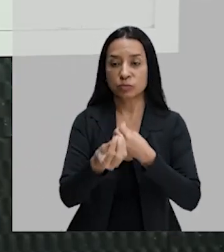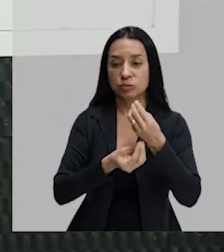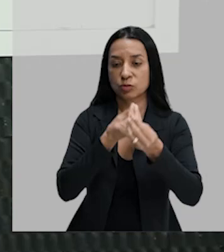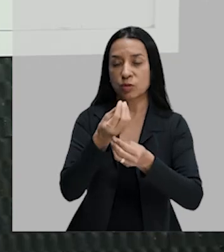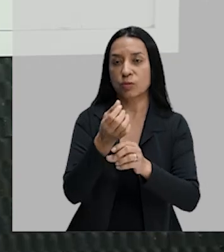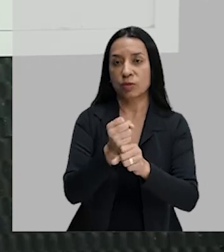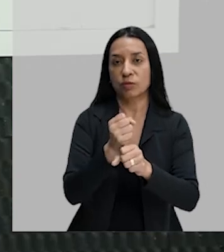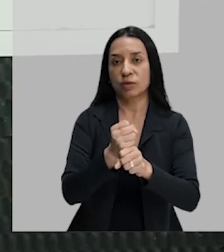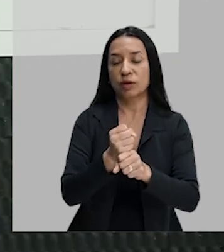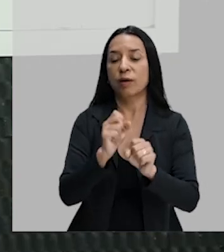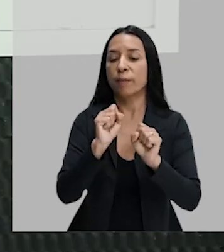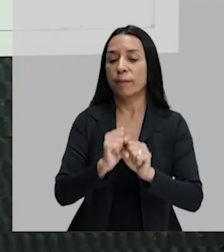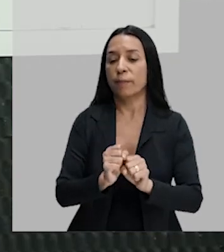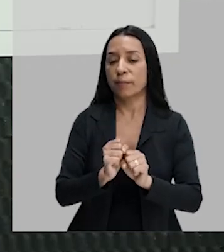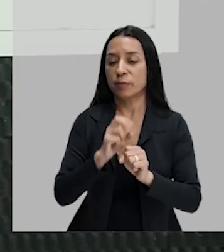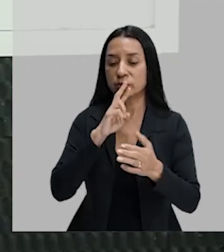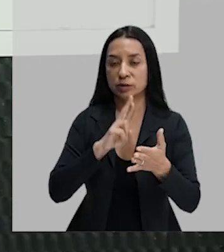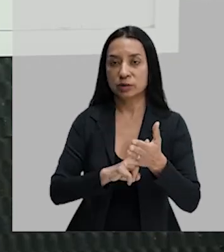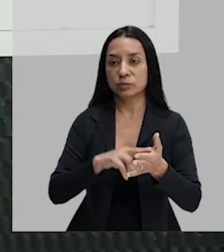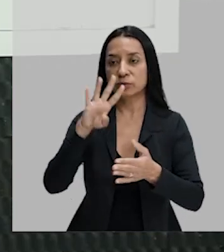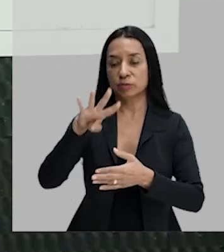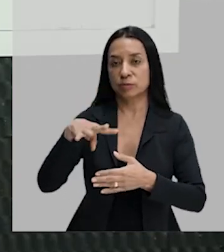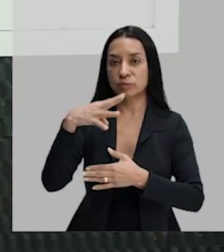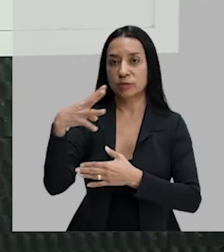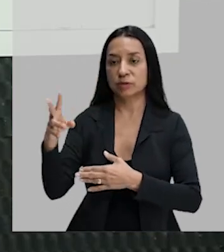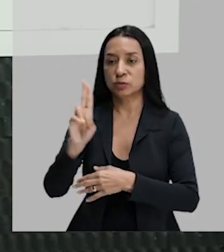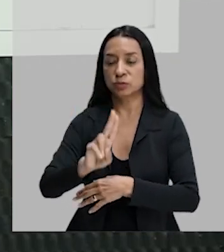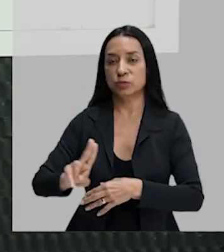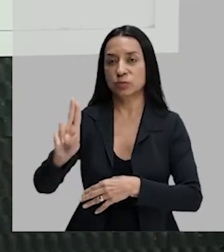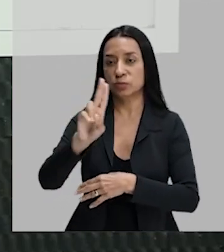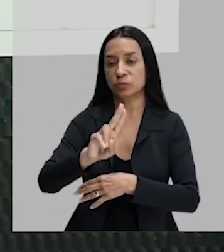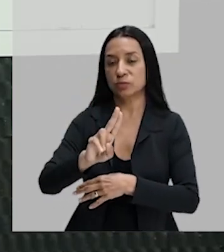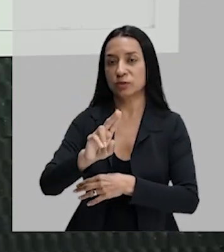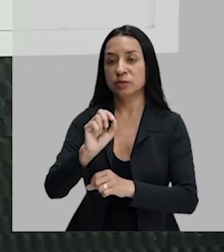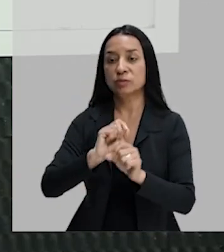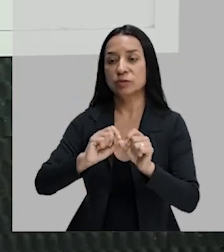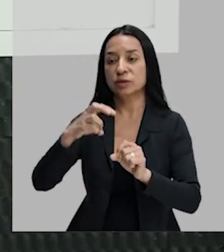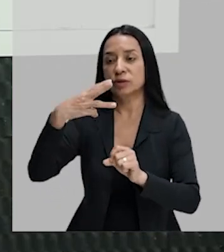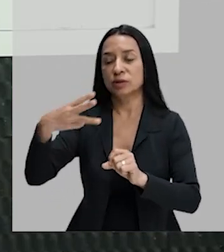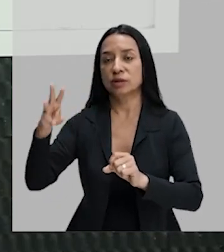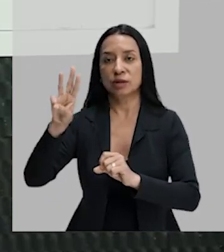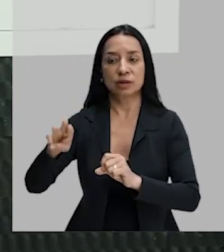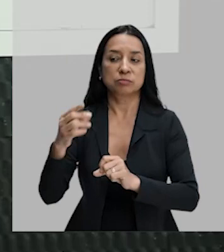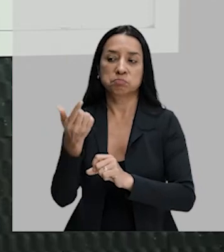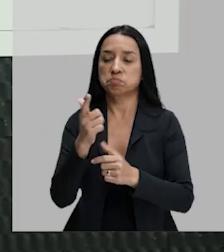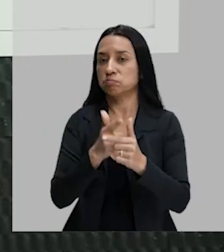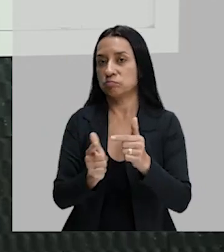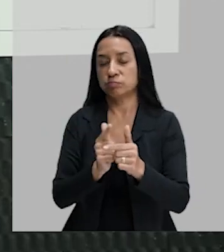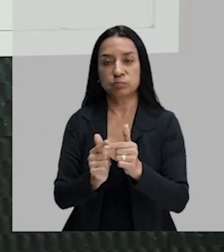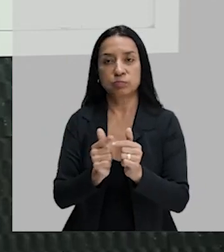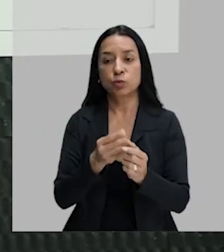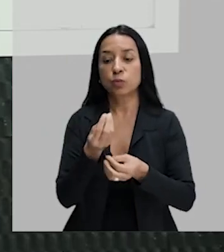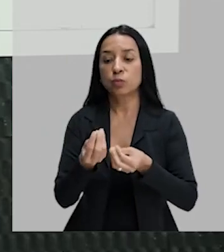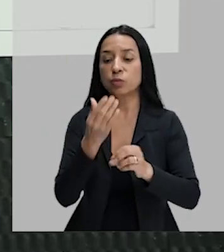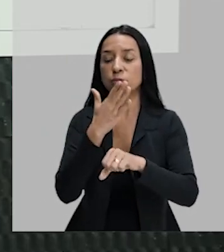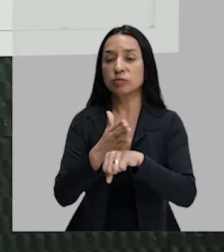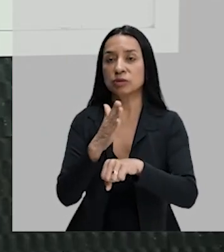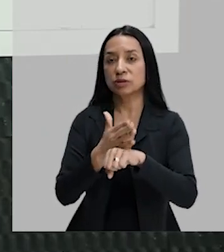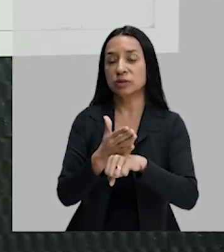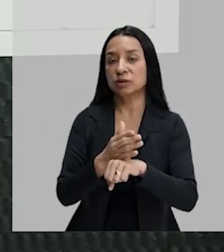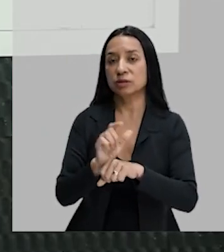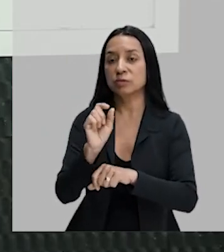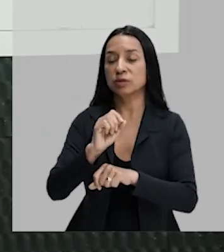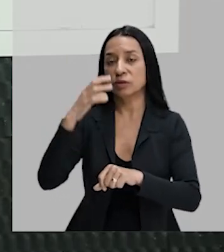você pode resolver uma matriz 3 por 3 usando sair sem problema nenhum mas como está treinando teorema de La Paz